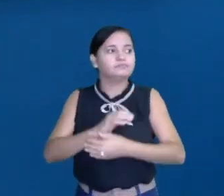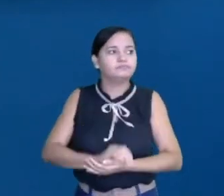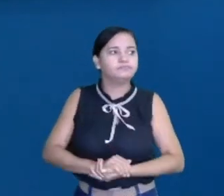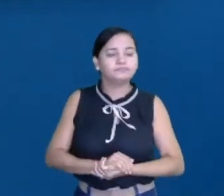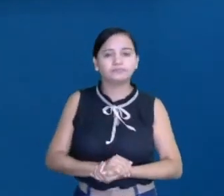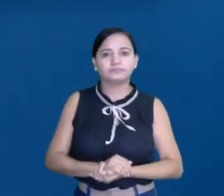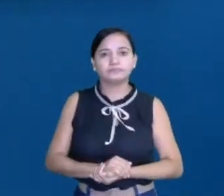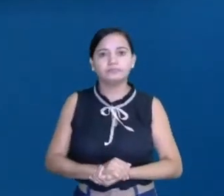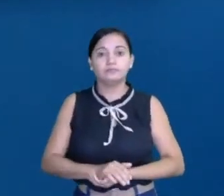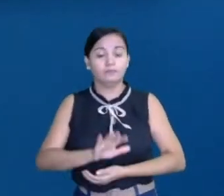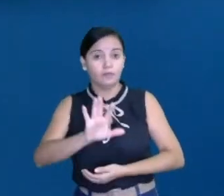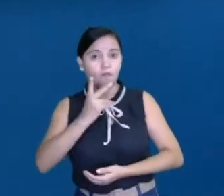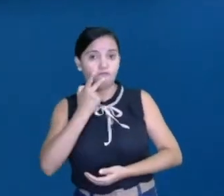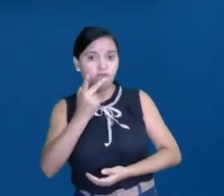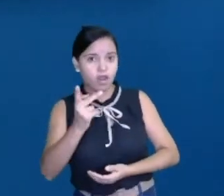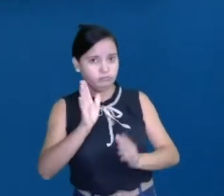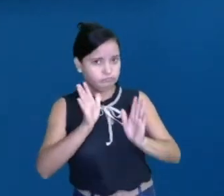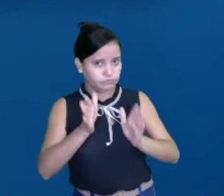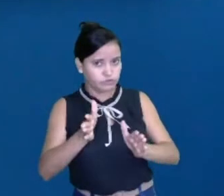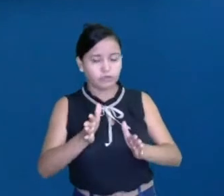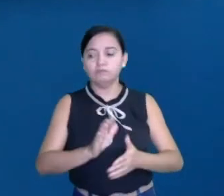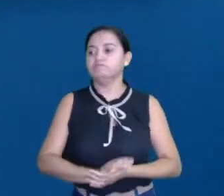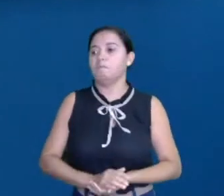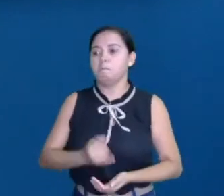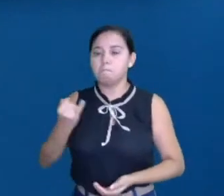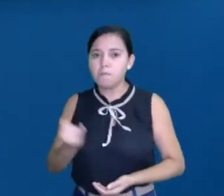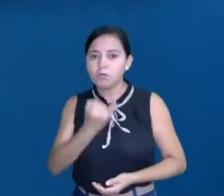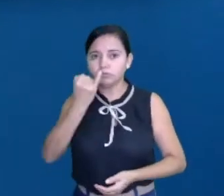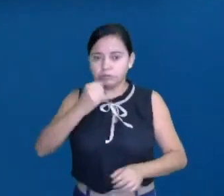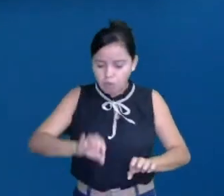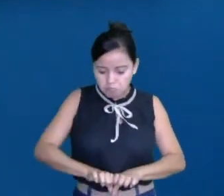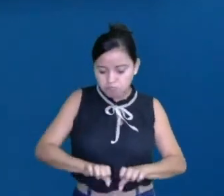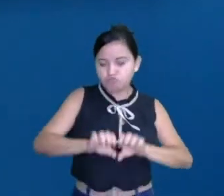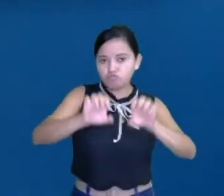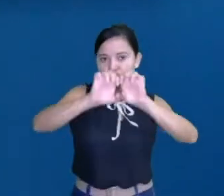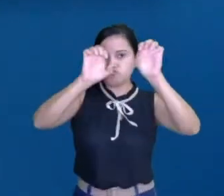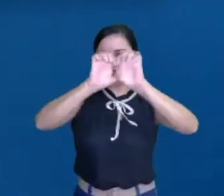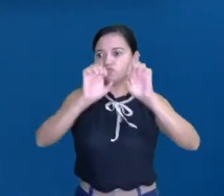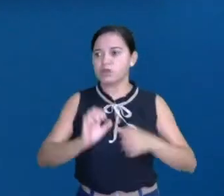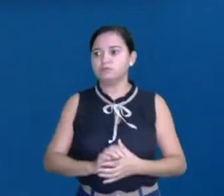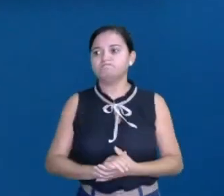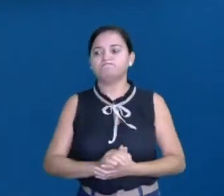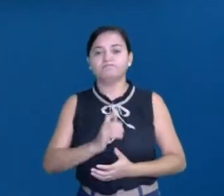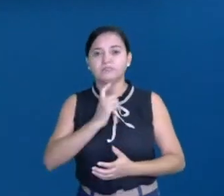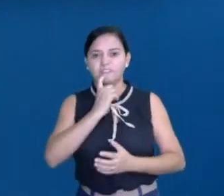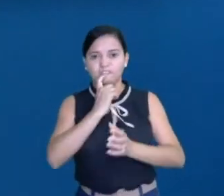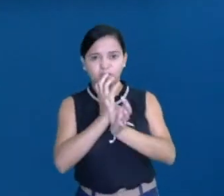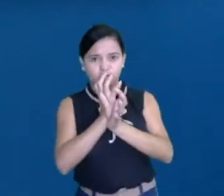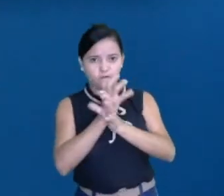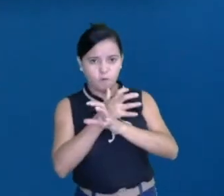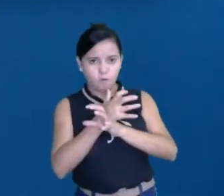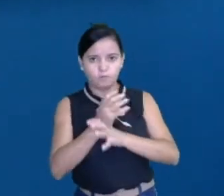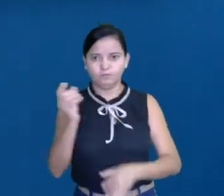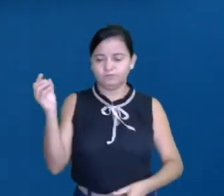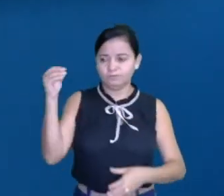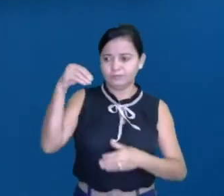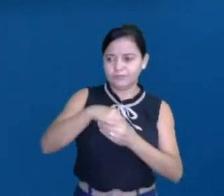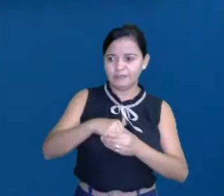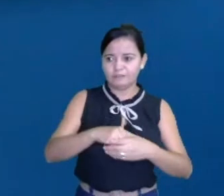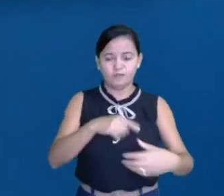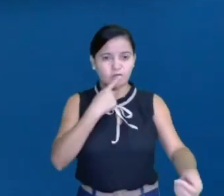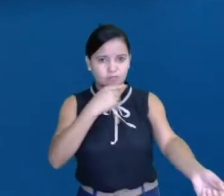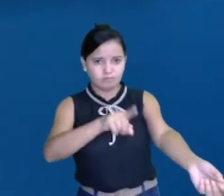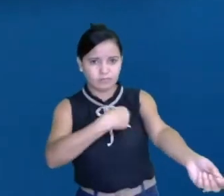Partindo então, como falei para vocês, o osso é uma estrutura viva. Dentro dele há vasos sanguíneos, há tecido